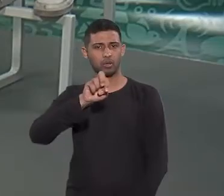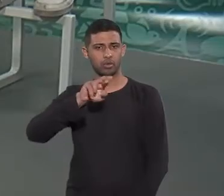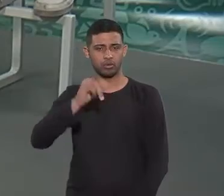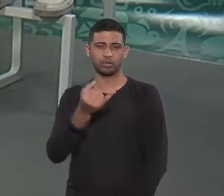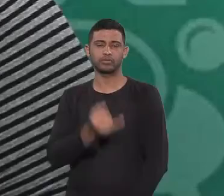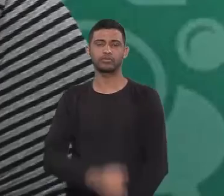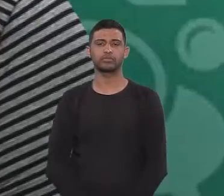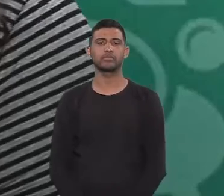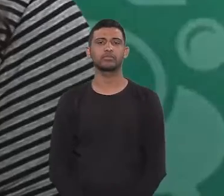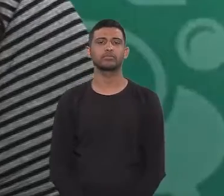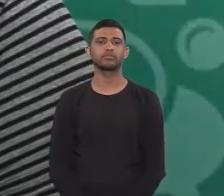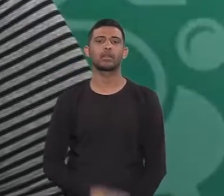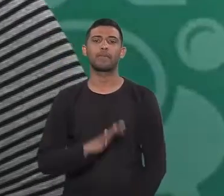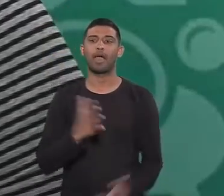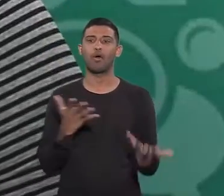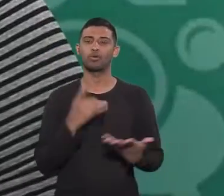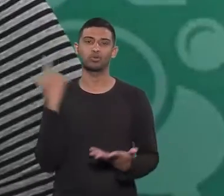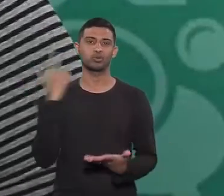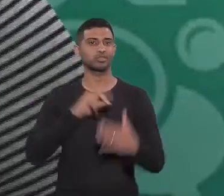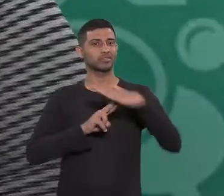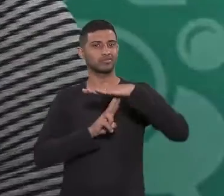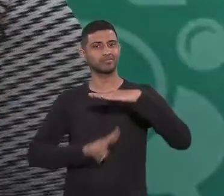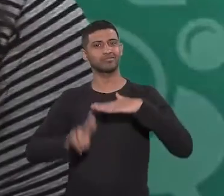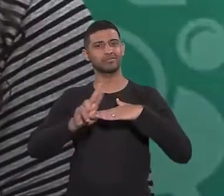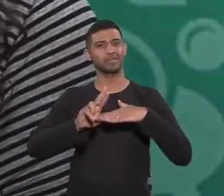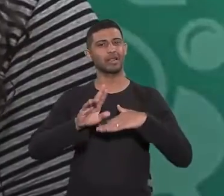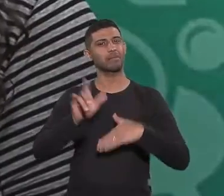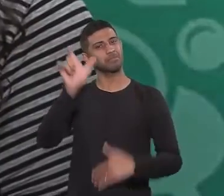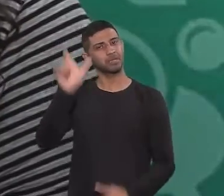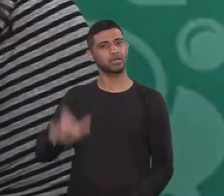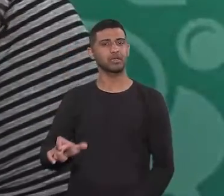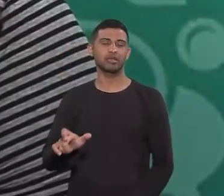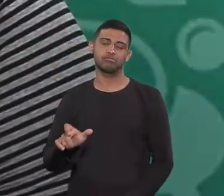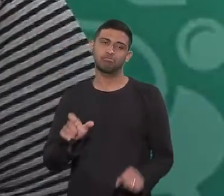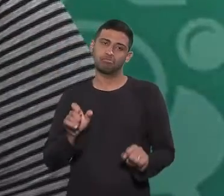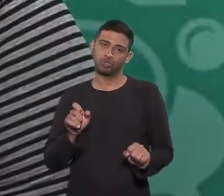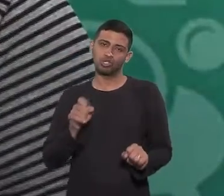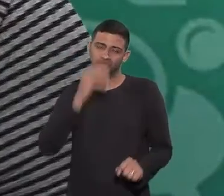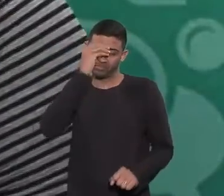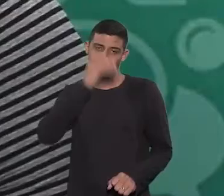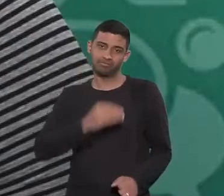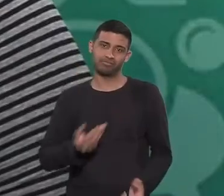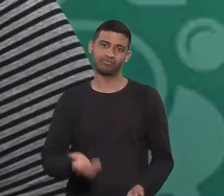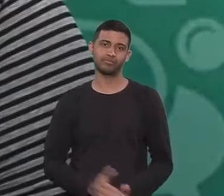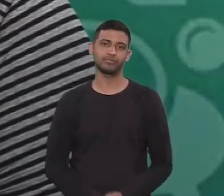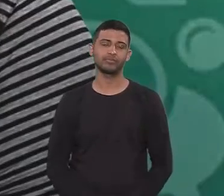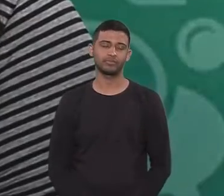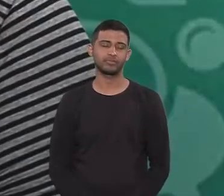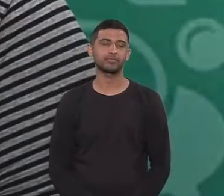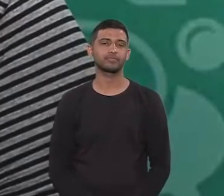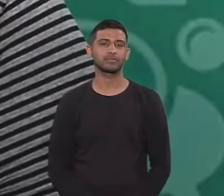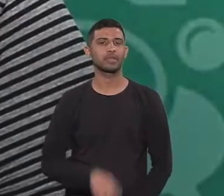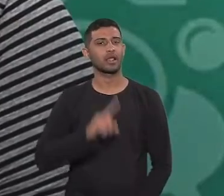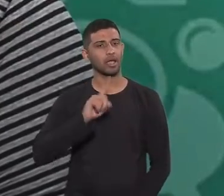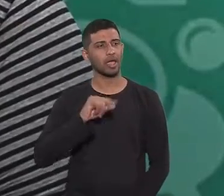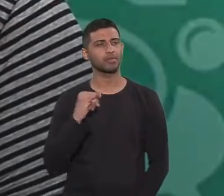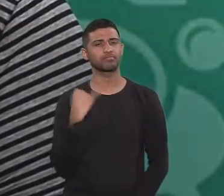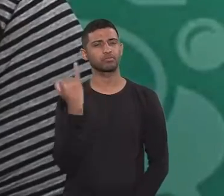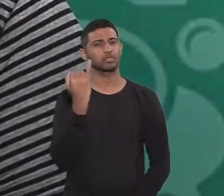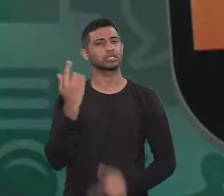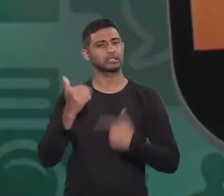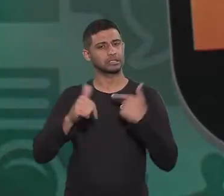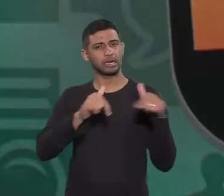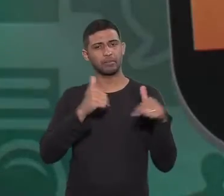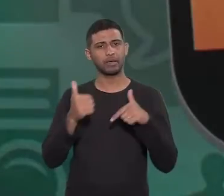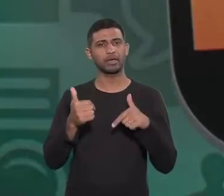gente dá um peso muito grande para a prova da UERJ. Mas hoje está na universidade. Mas é uma pessoa que talvez pudesse não ter ido para lá por causa disso.